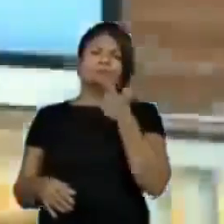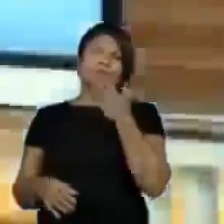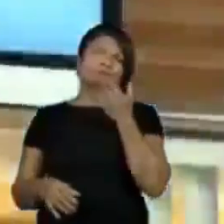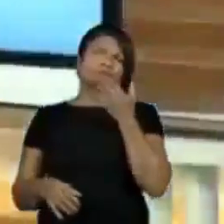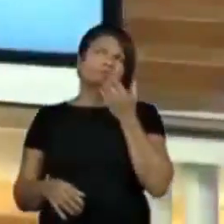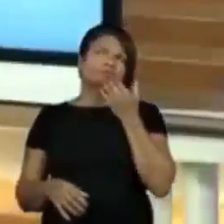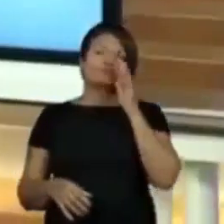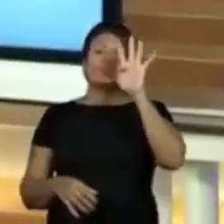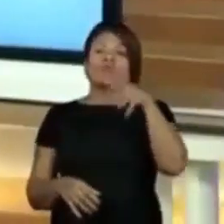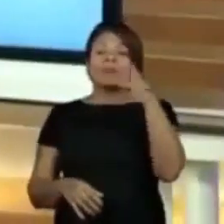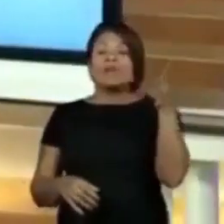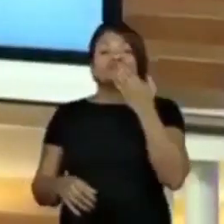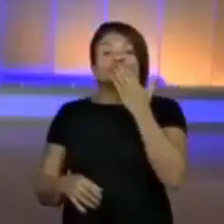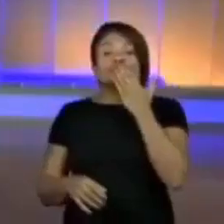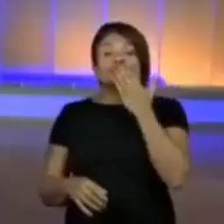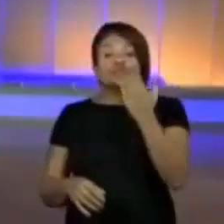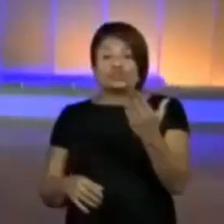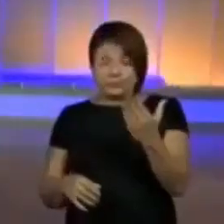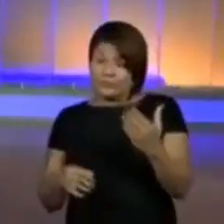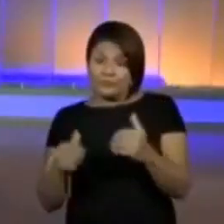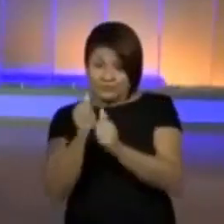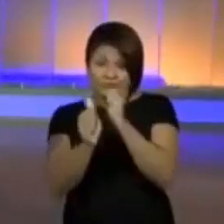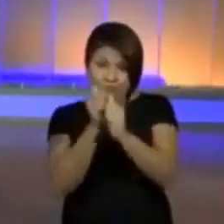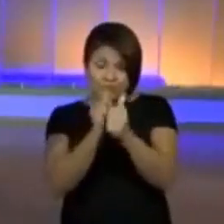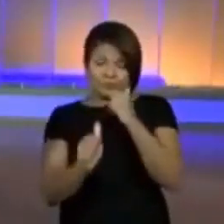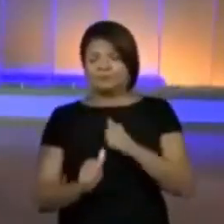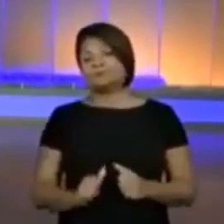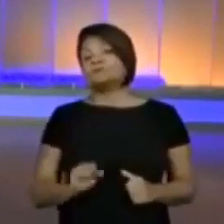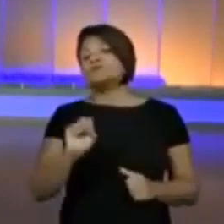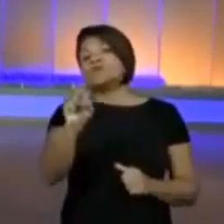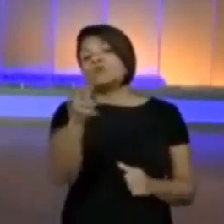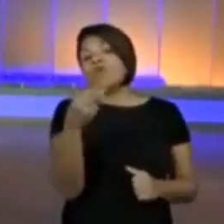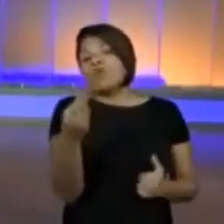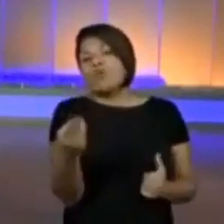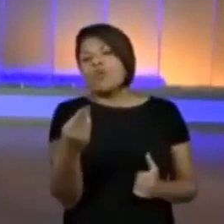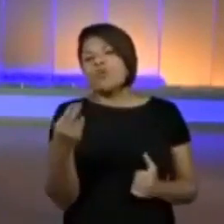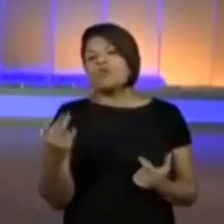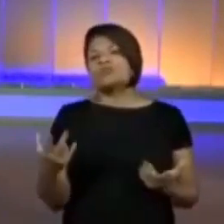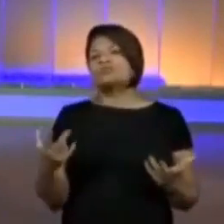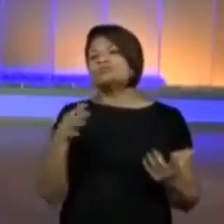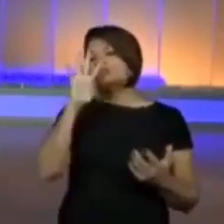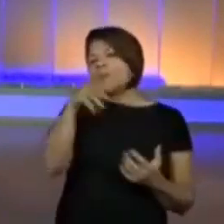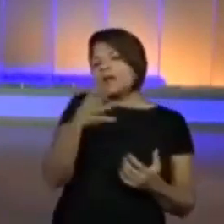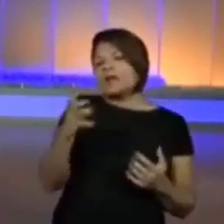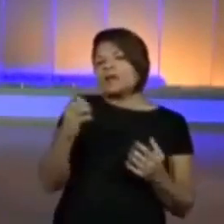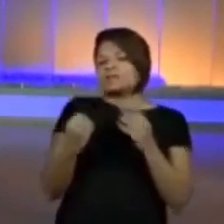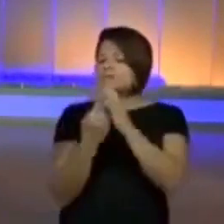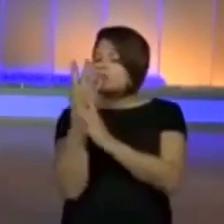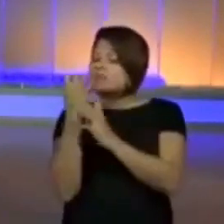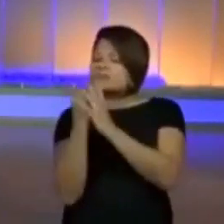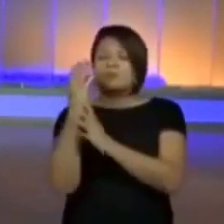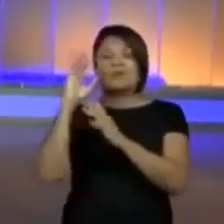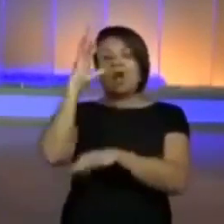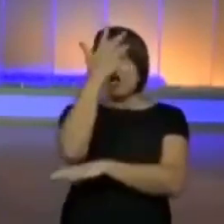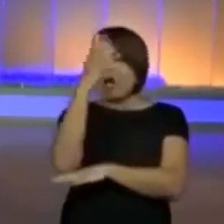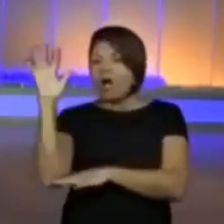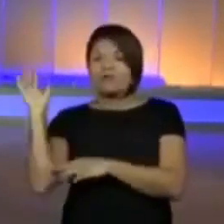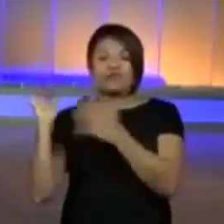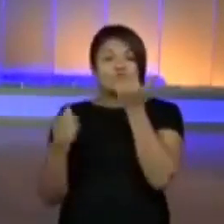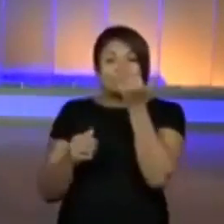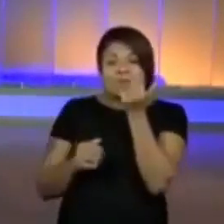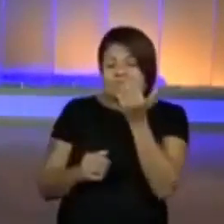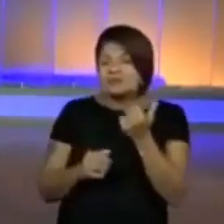de times de futebol, uma tabela de plantas, árvores,